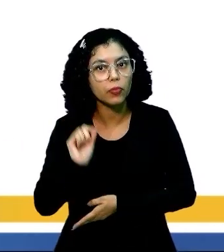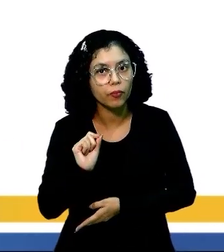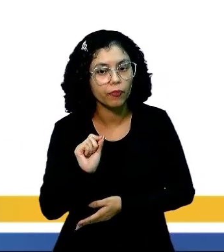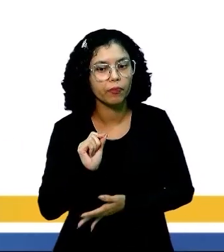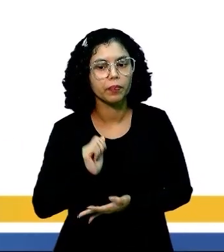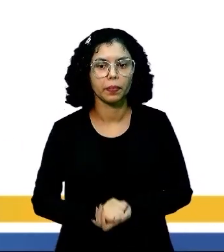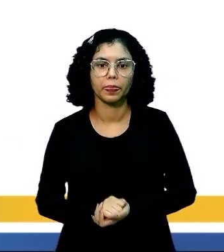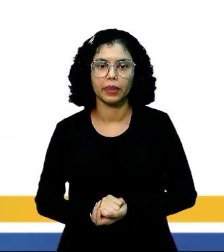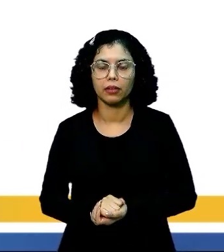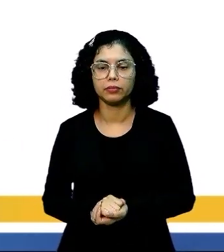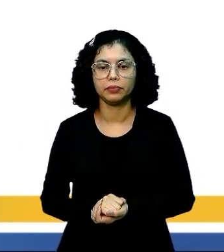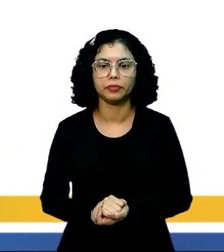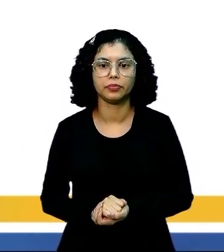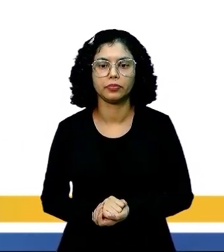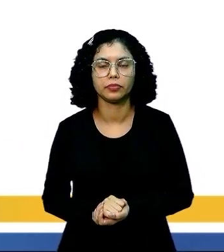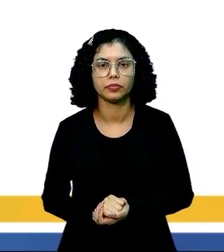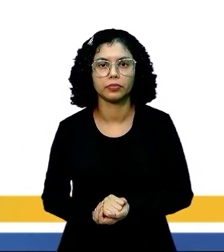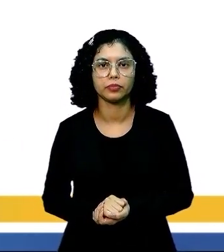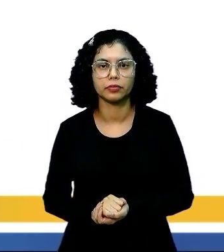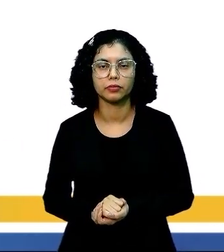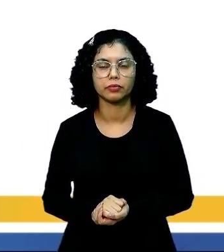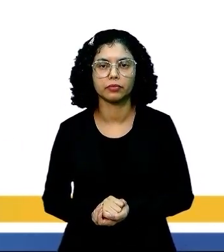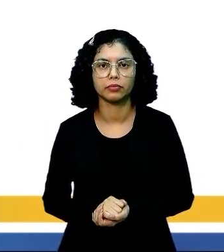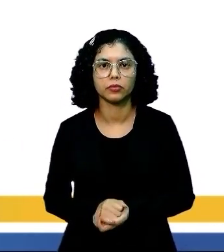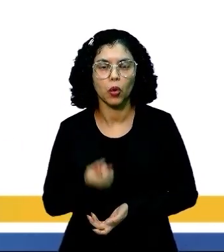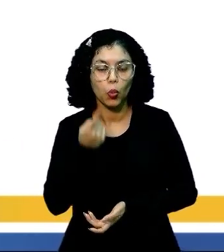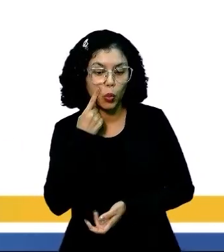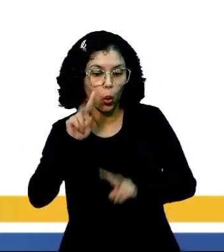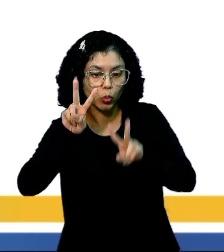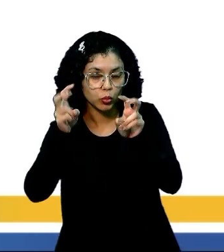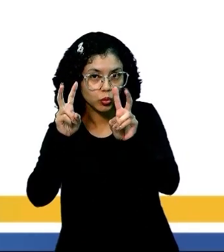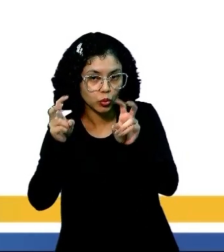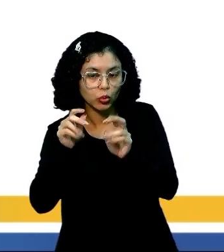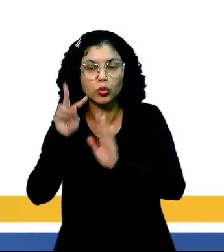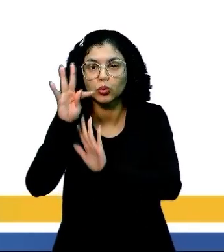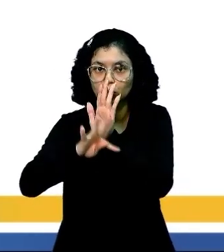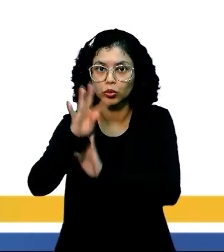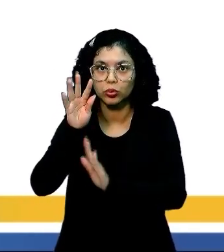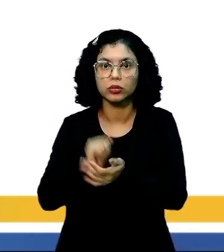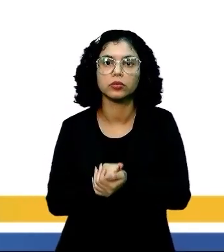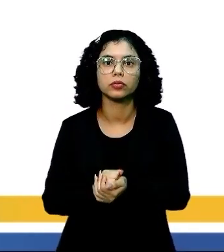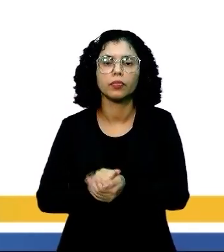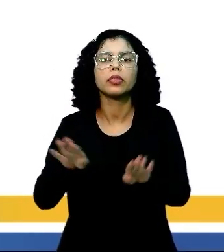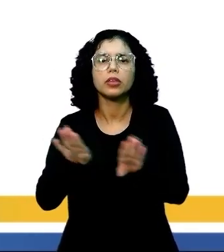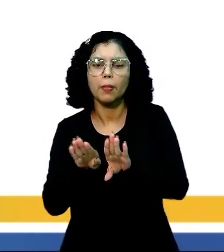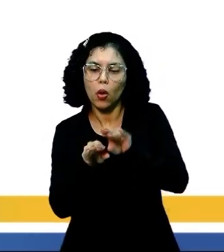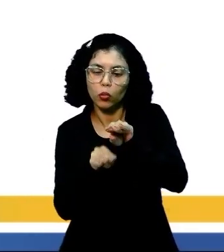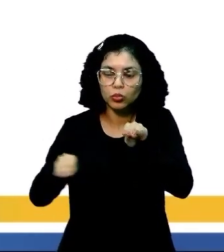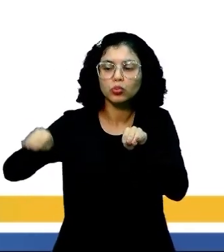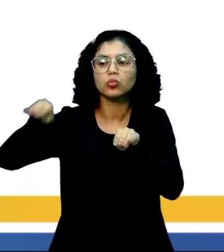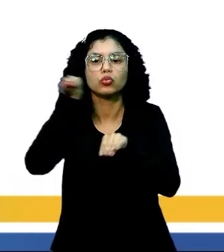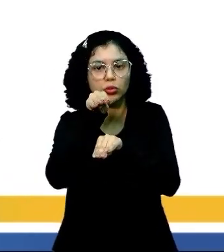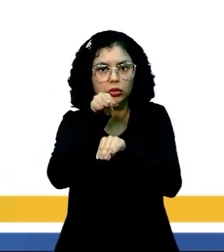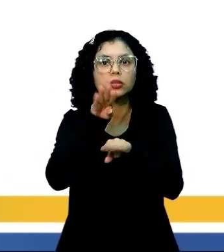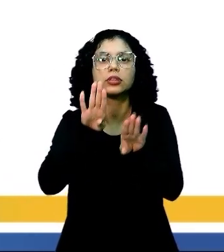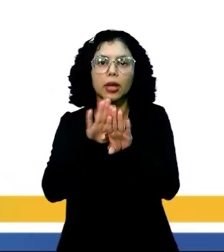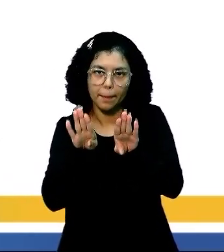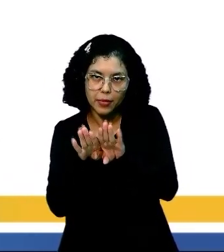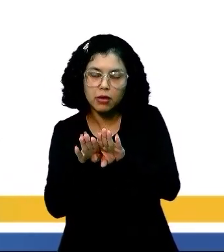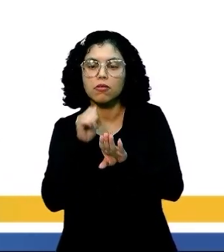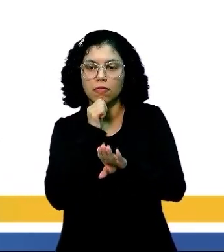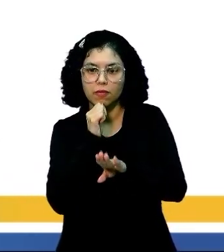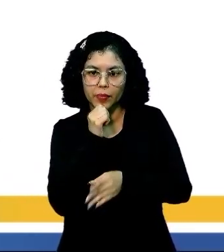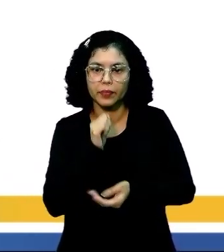skimming, né? Você olha o título, né? O subtítulo, se tiver. Geralmente também